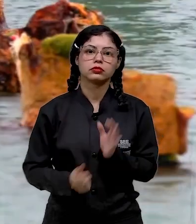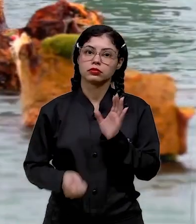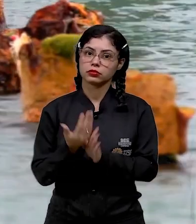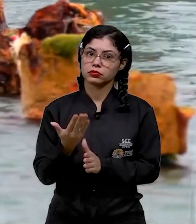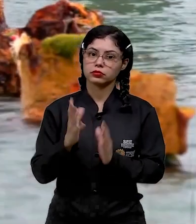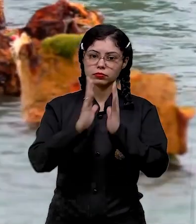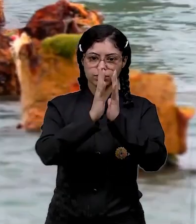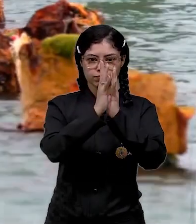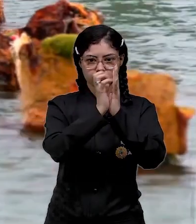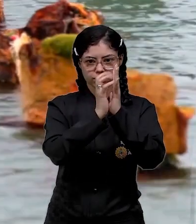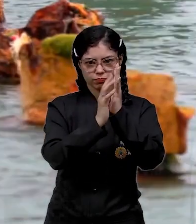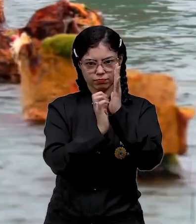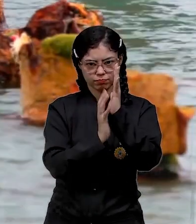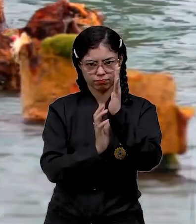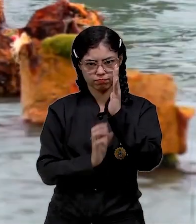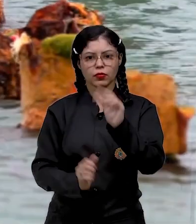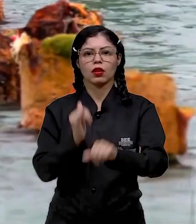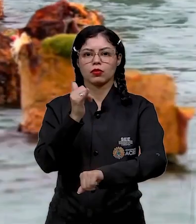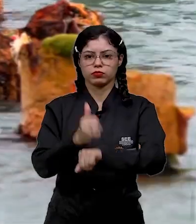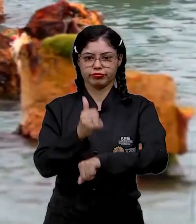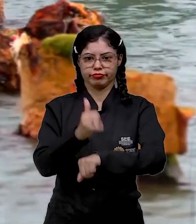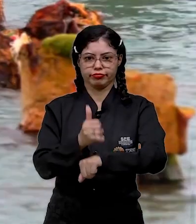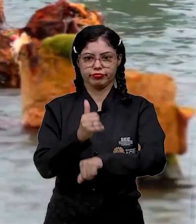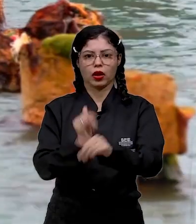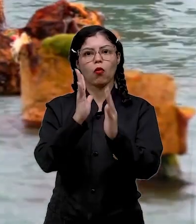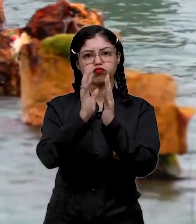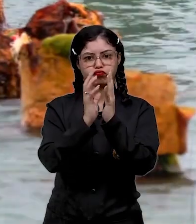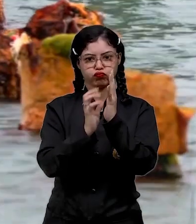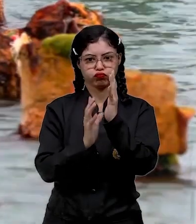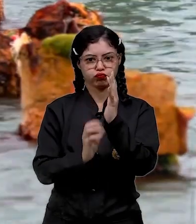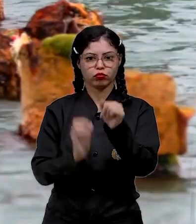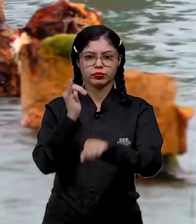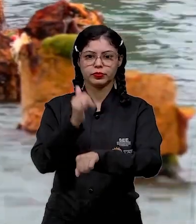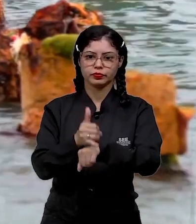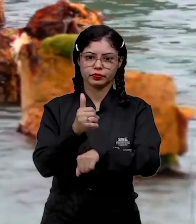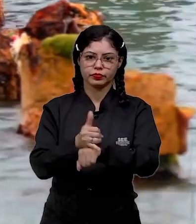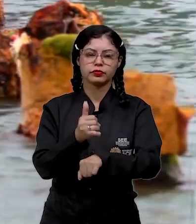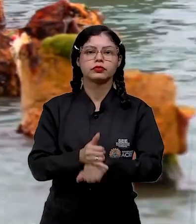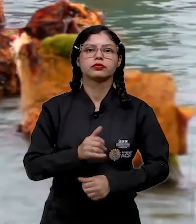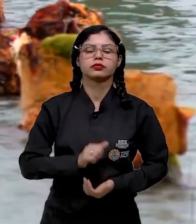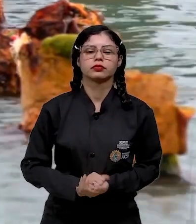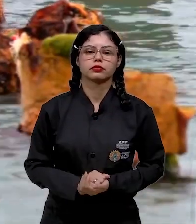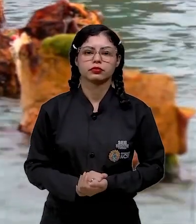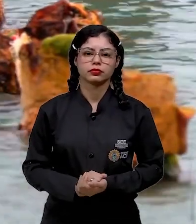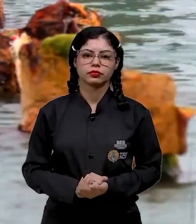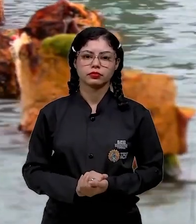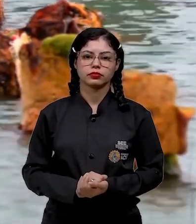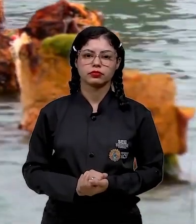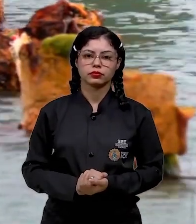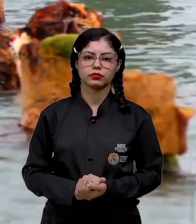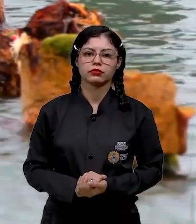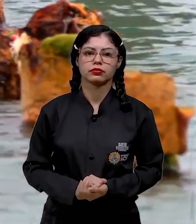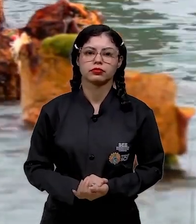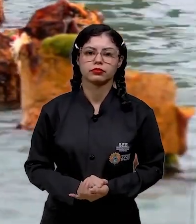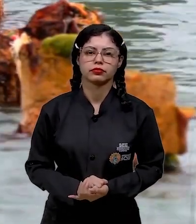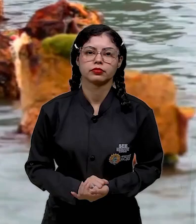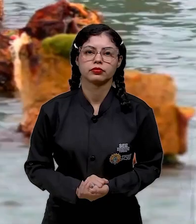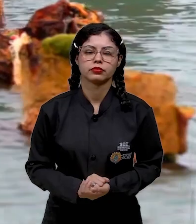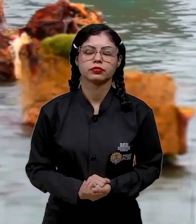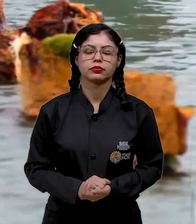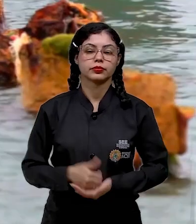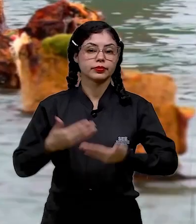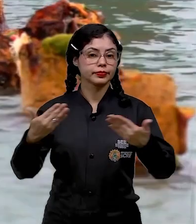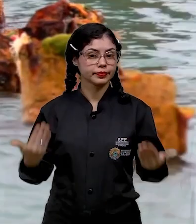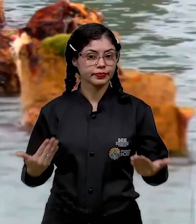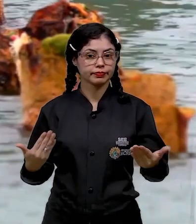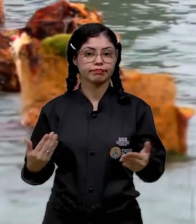ferrugem, né? Então vocês estão vendo aí também na imagem, né? Aí um pier, né? Onde esse metal ele foi corroído. Então a questão